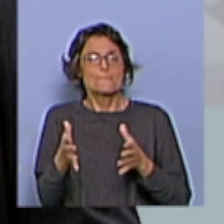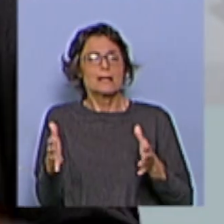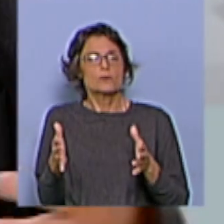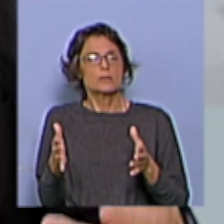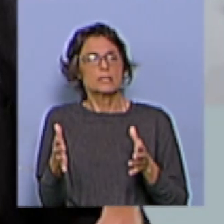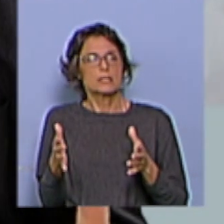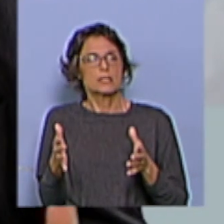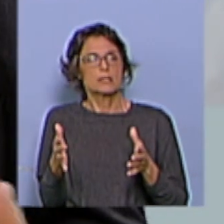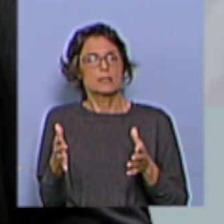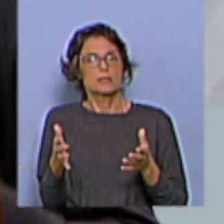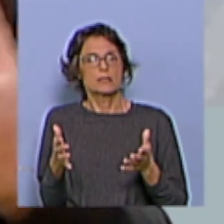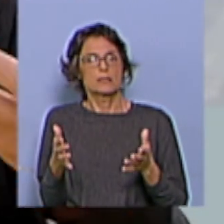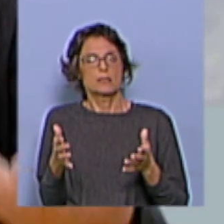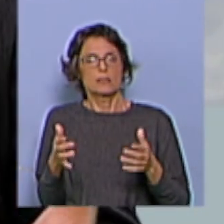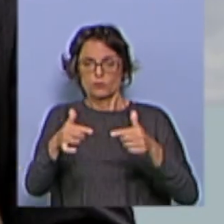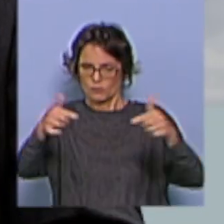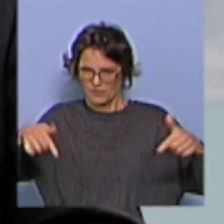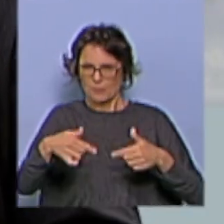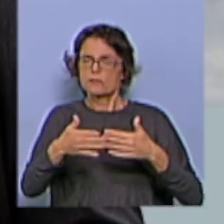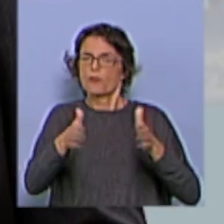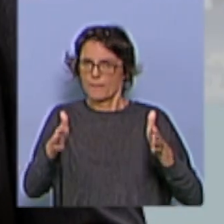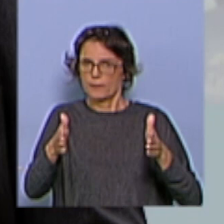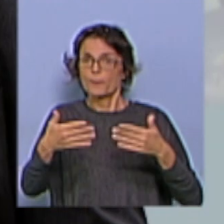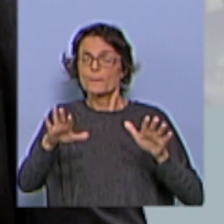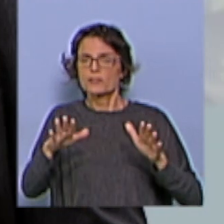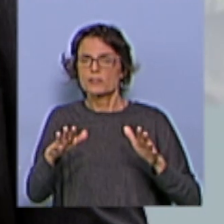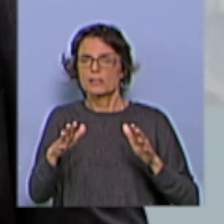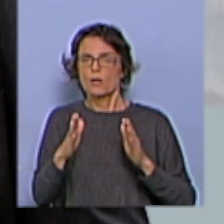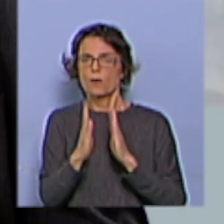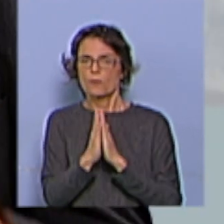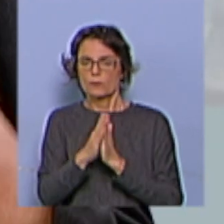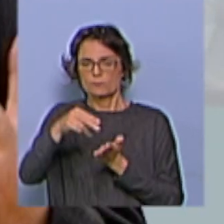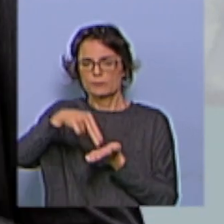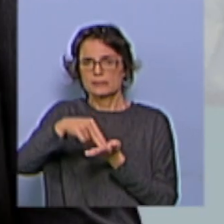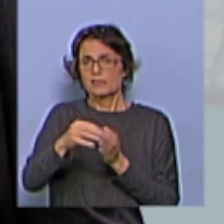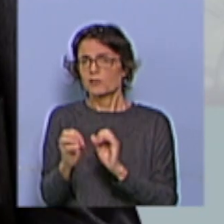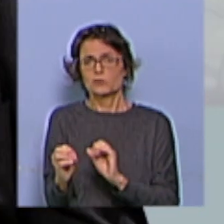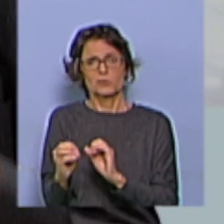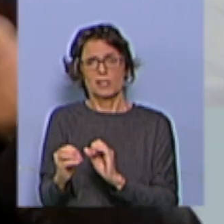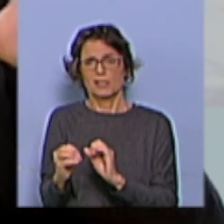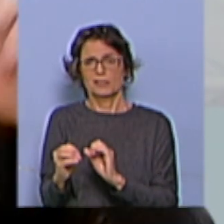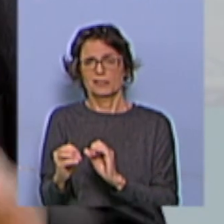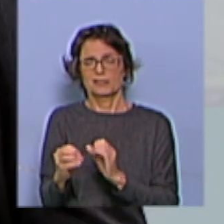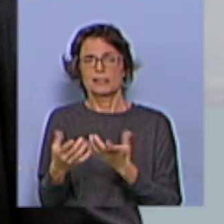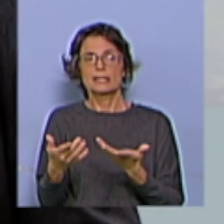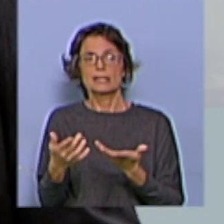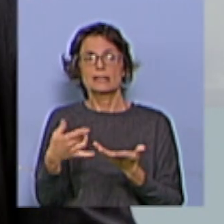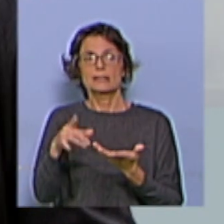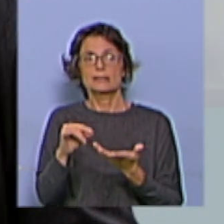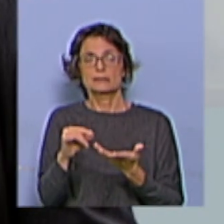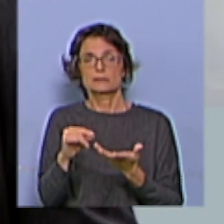abertas, mas não havia Eucaristia, eram pouco frequentadas. E depois, ao nível das próprias realidades nos diferentes